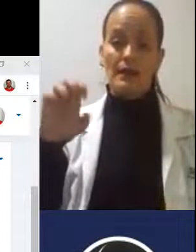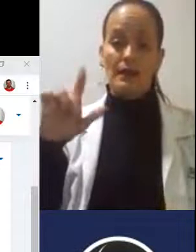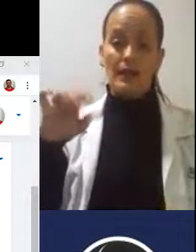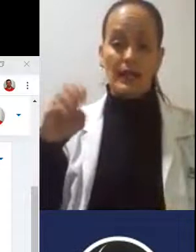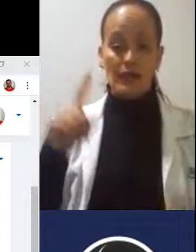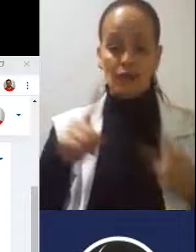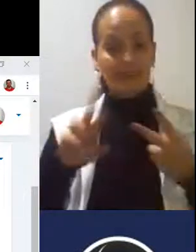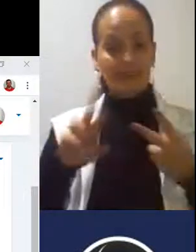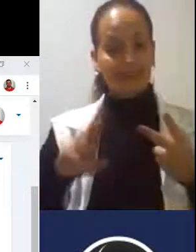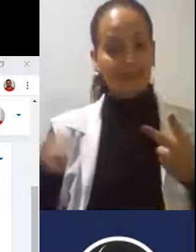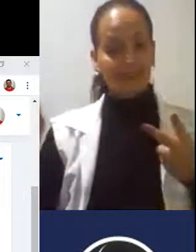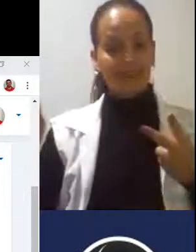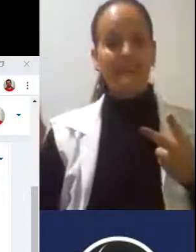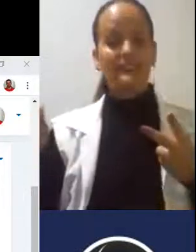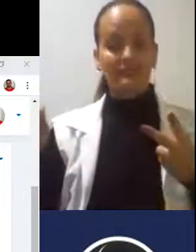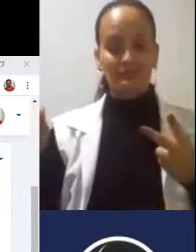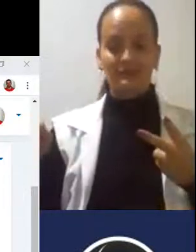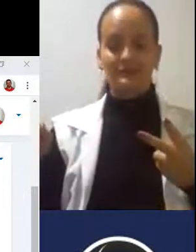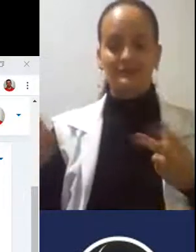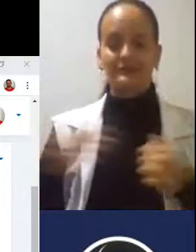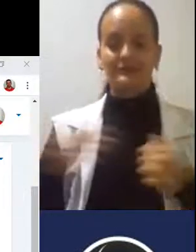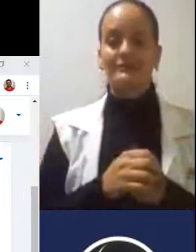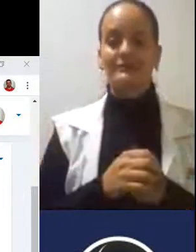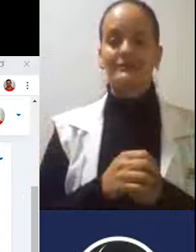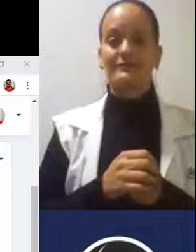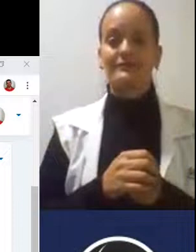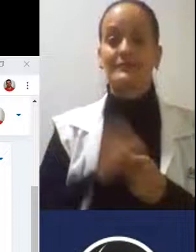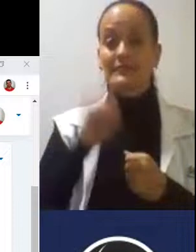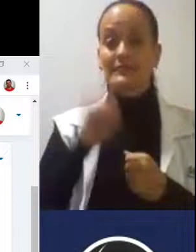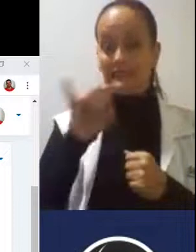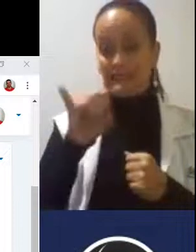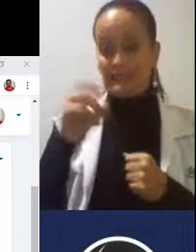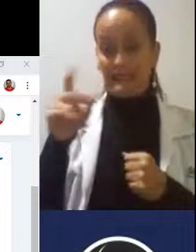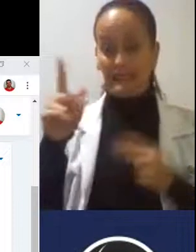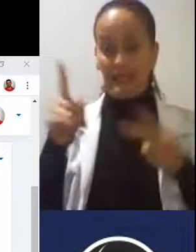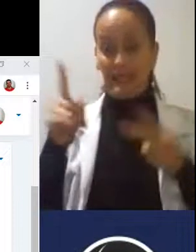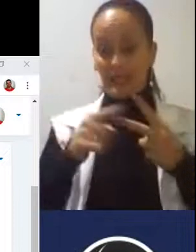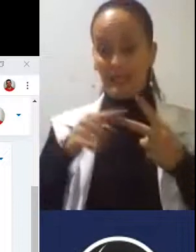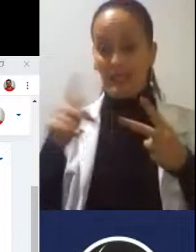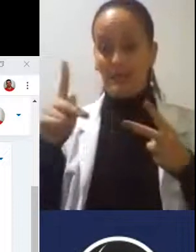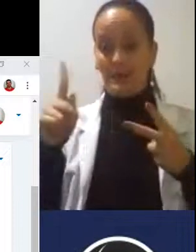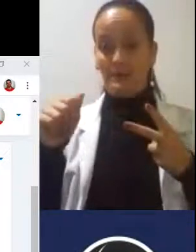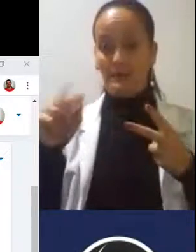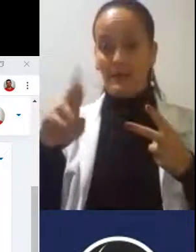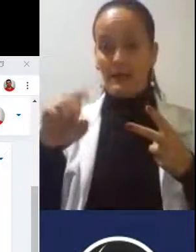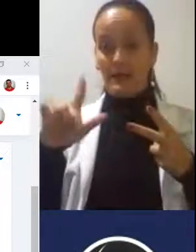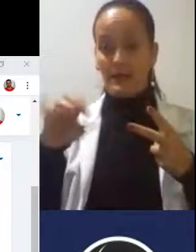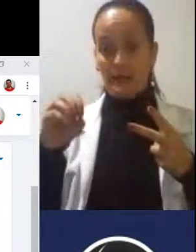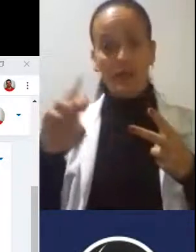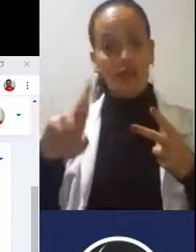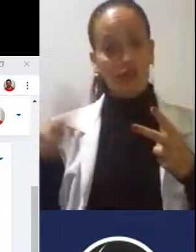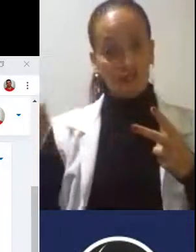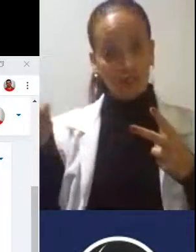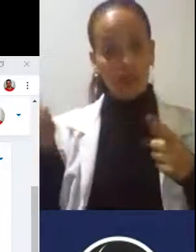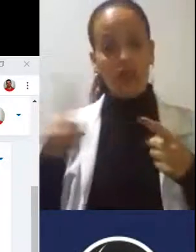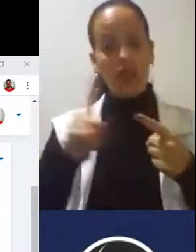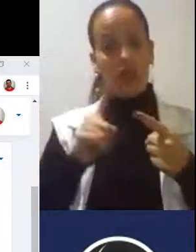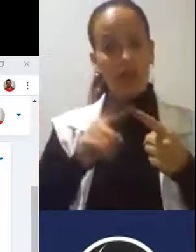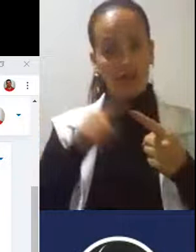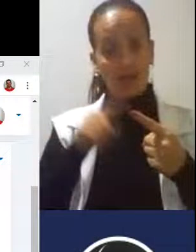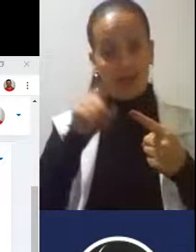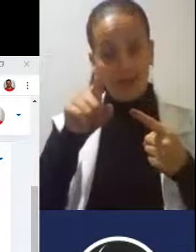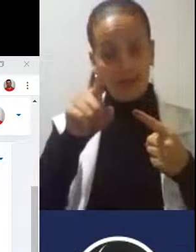certo? Então, na ligação em paralelo, vai ficar dessa forma aqui. Mas vamos fazer a ligação em série, né? Como é que vai ficar a ligação em série dessas lâmpadas?